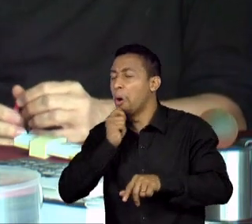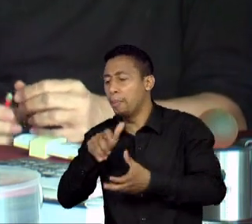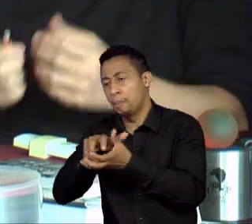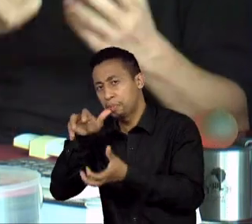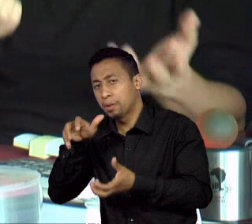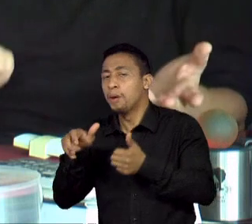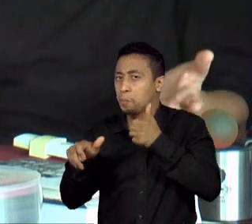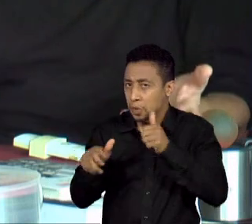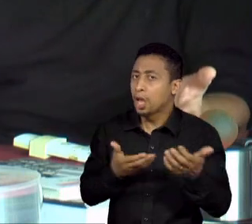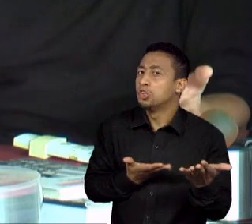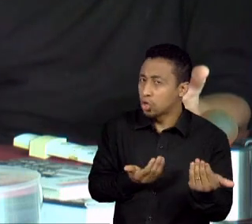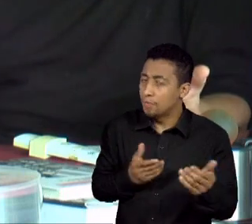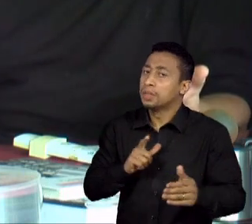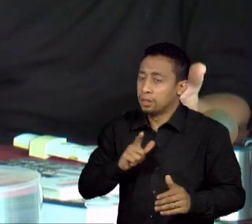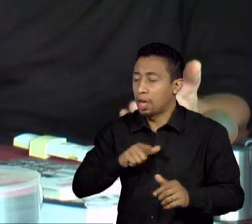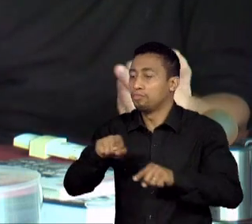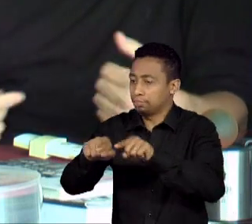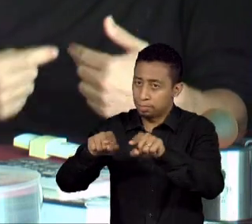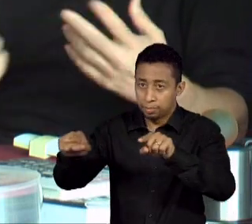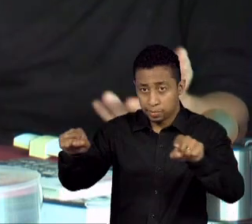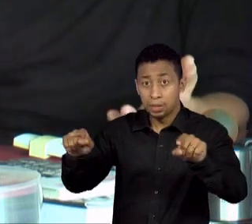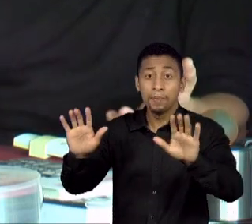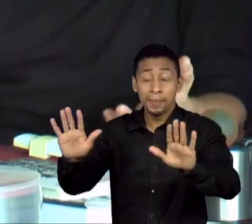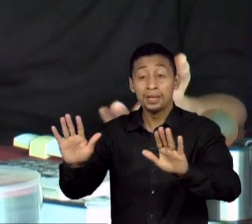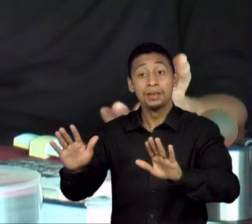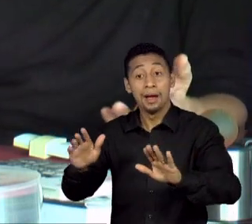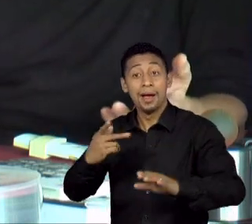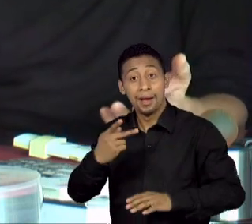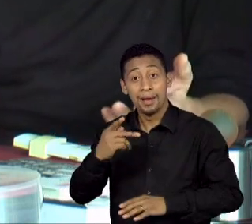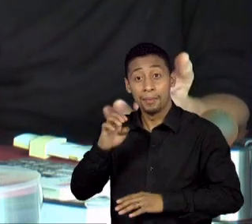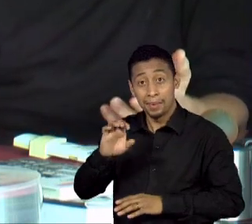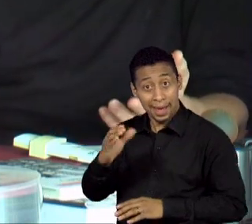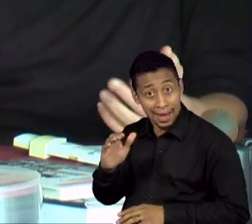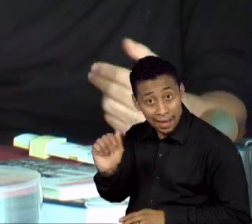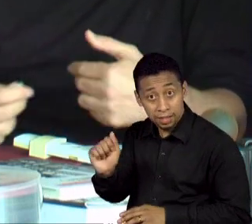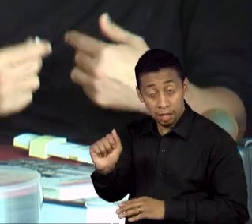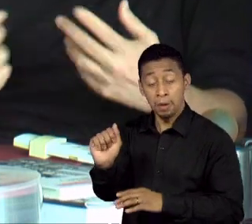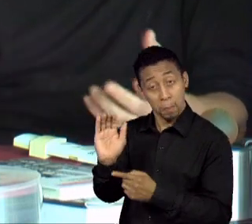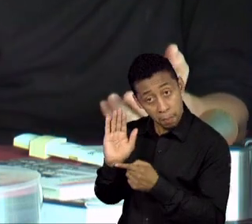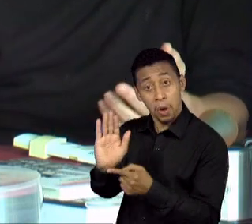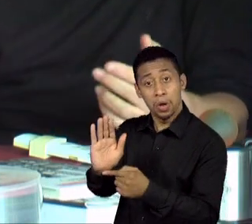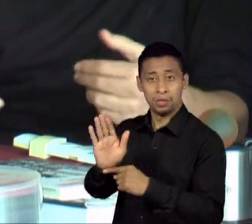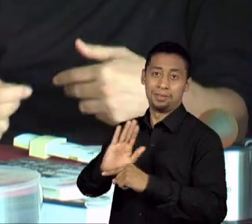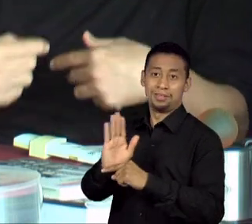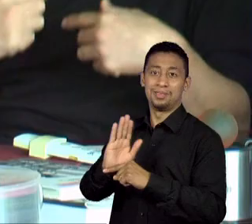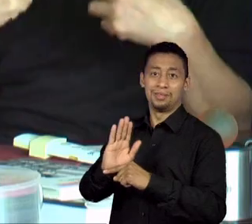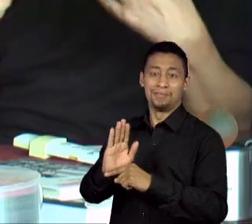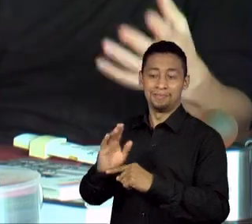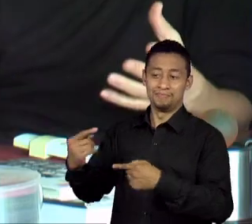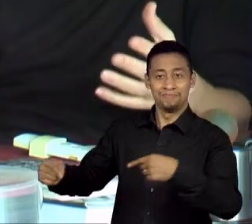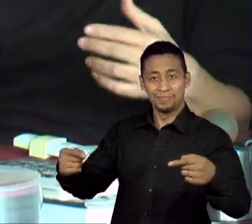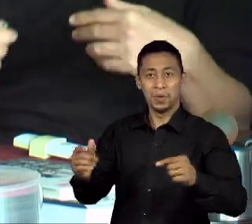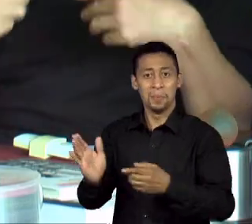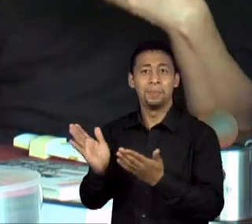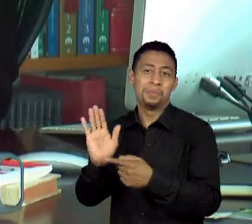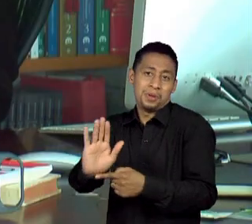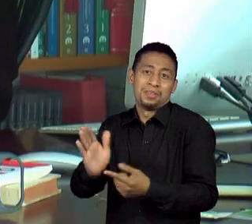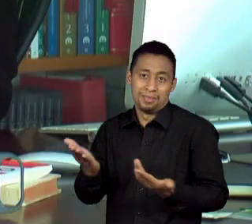E acho que essa é uma das questões da peça, né? Essa é um dos assuntos da peça, é isso, eles discutem isso, né? Porque a